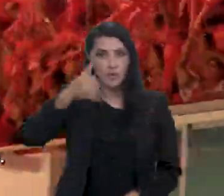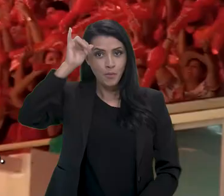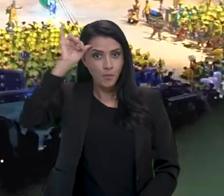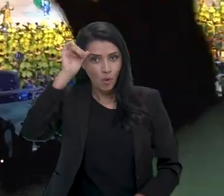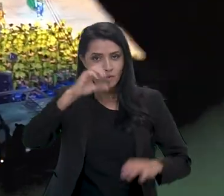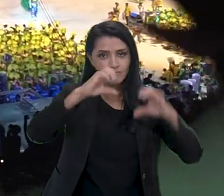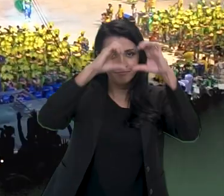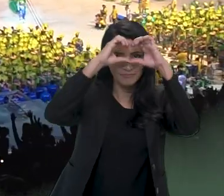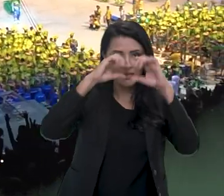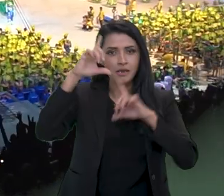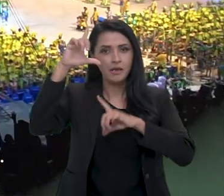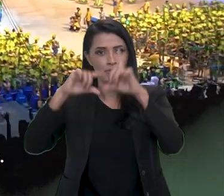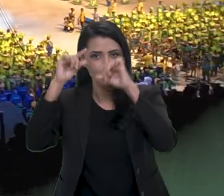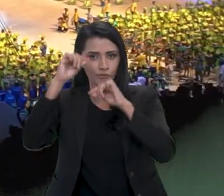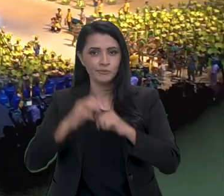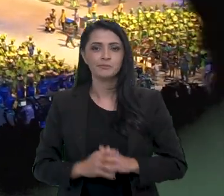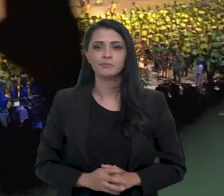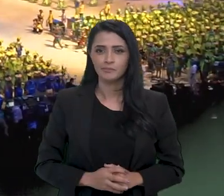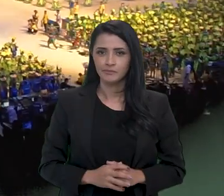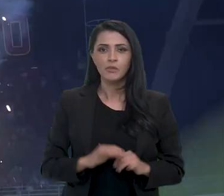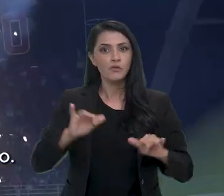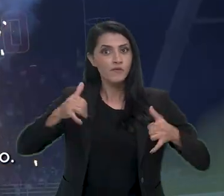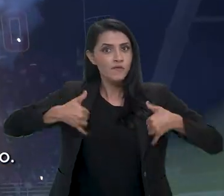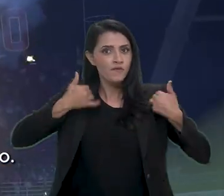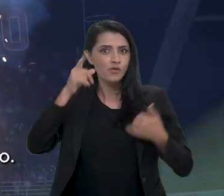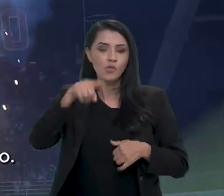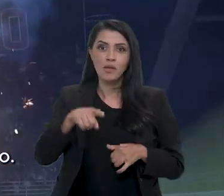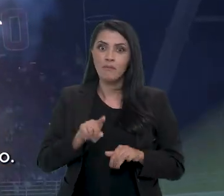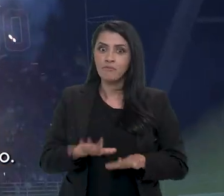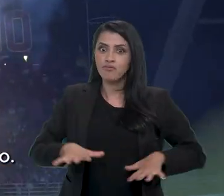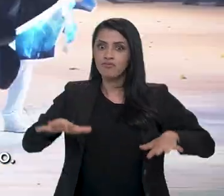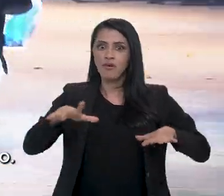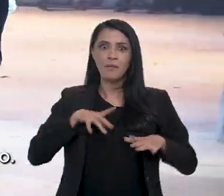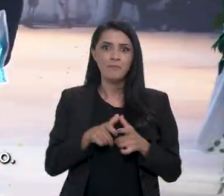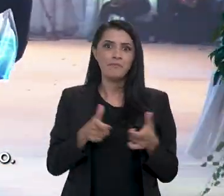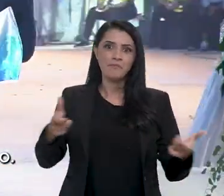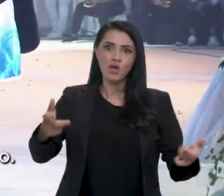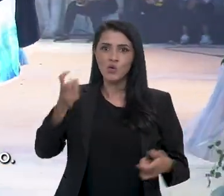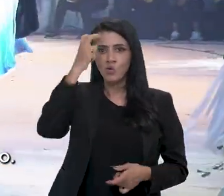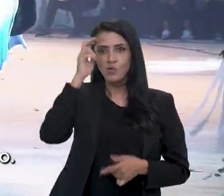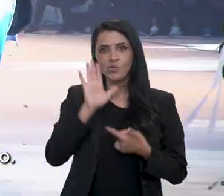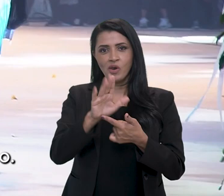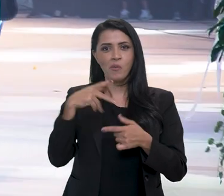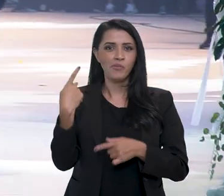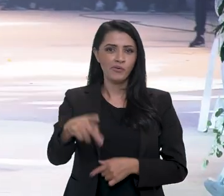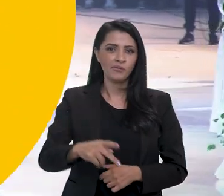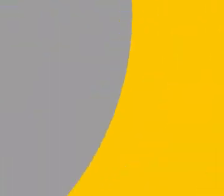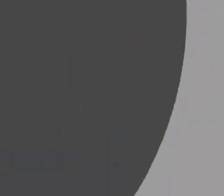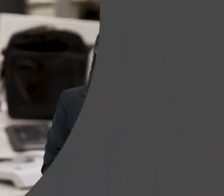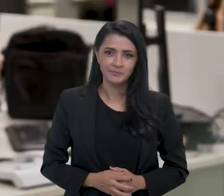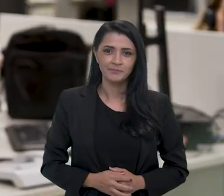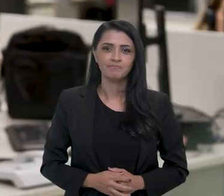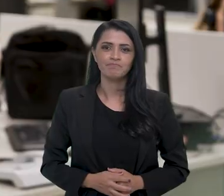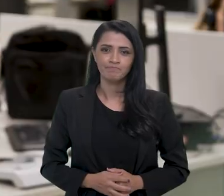os bois Garantido e Caprichoso. O evento é considerado a maior manifestação cultural da região.